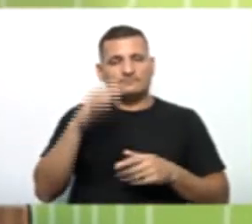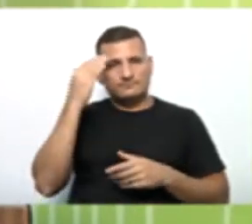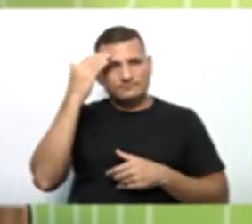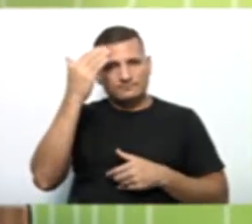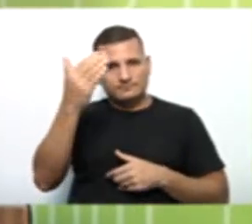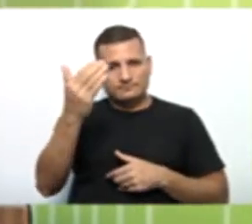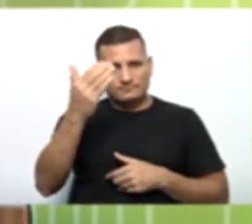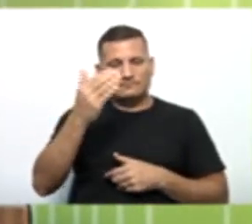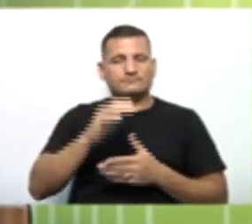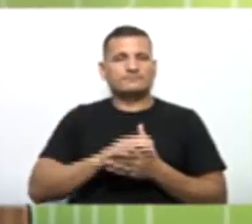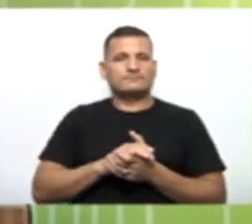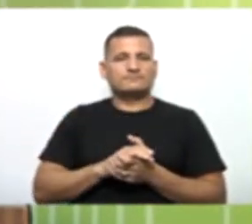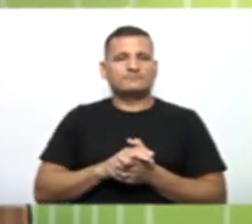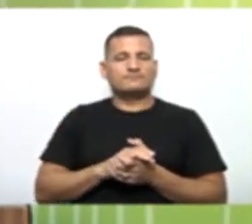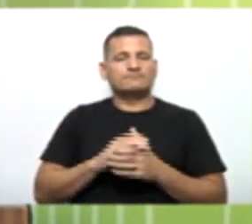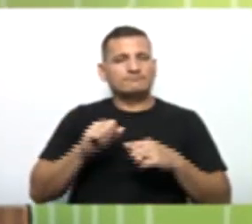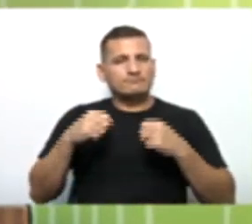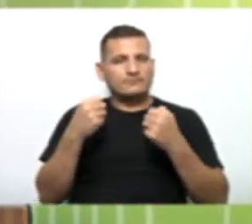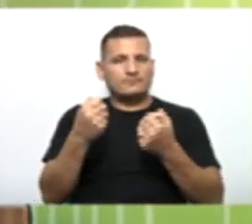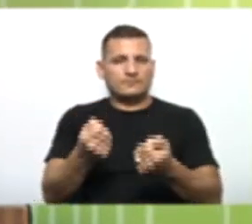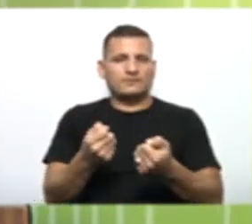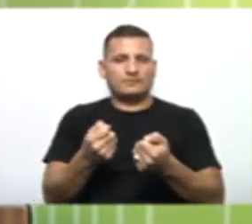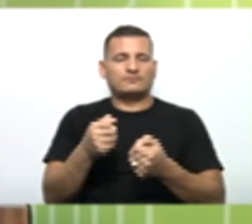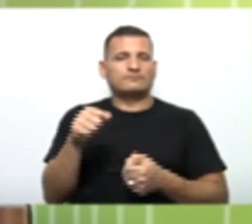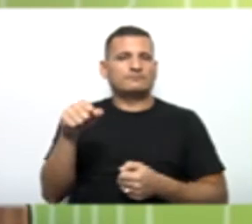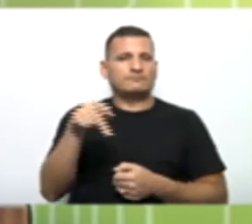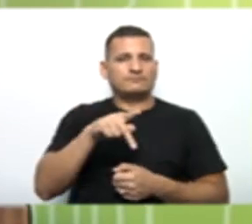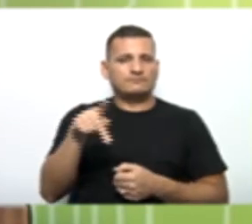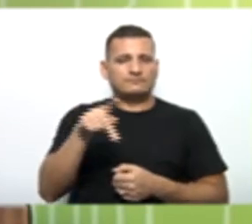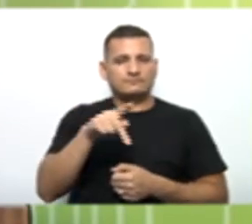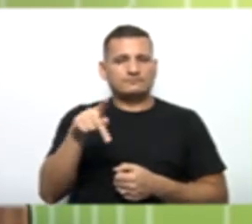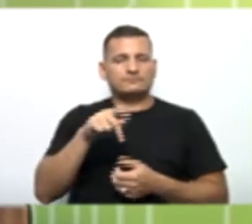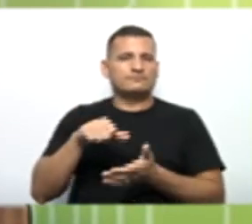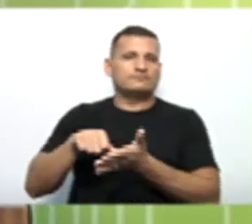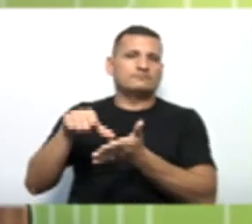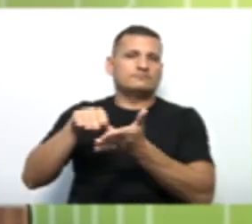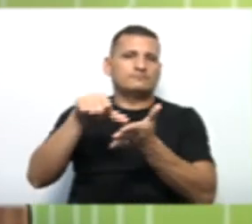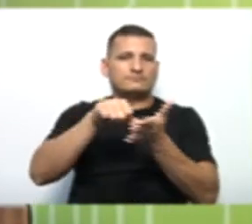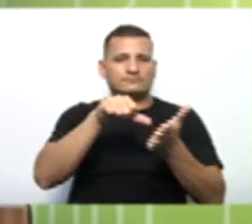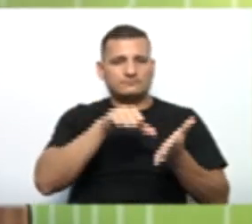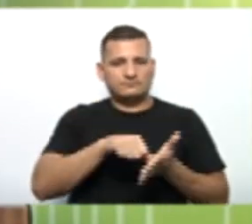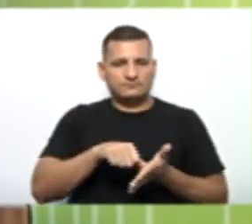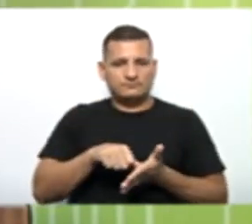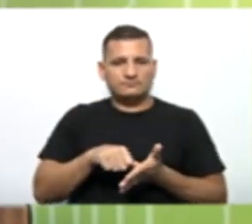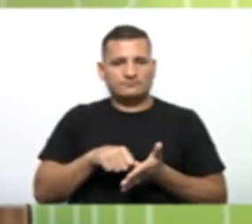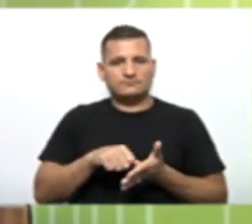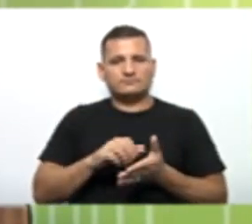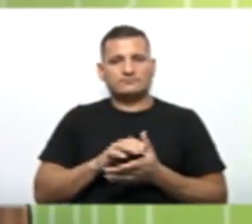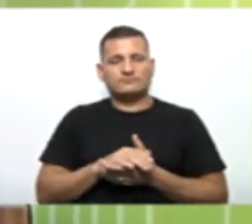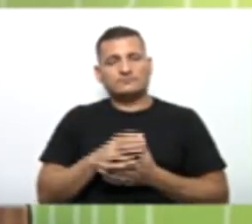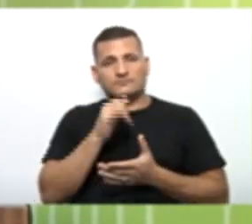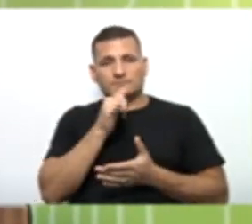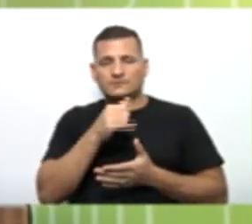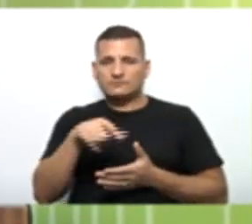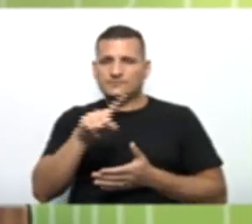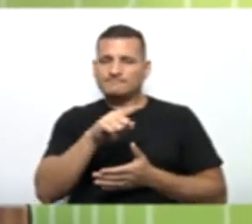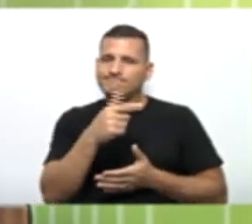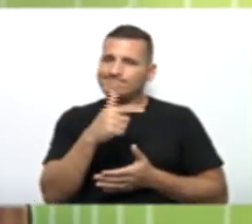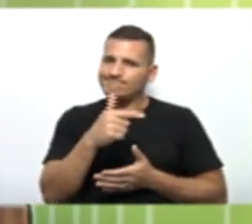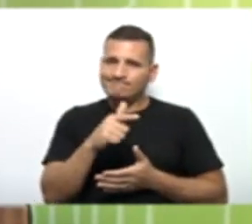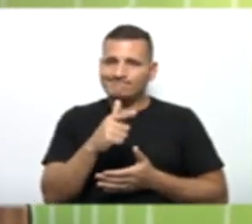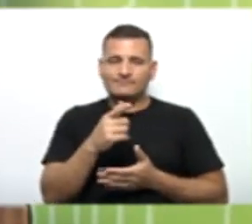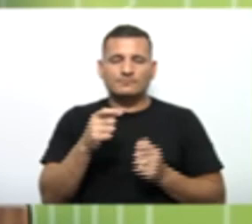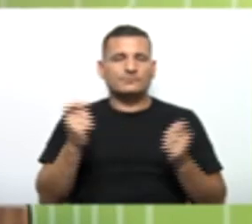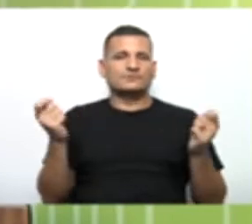agradeço a participação eo empenho dos professores dos polos presenciais mais uma e vocês não seria possível